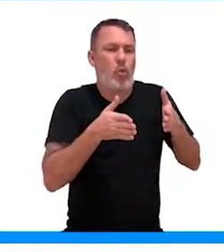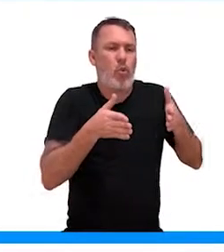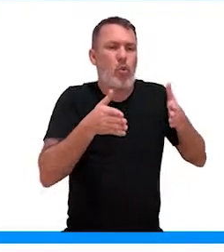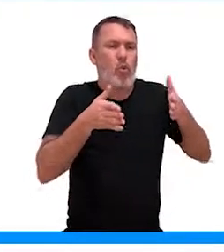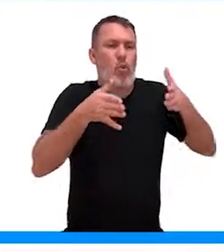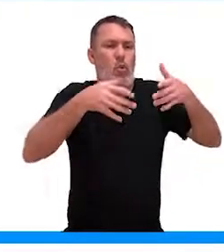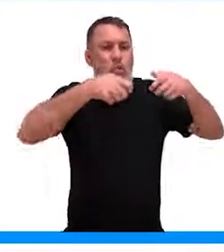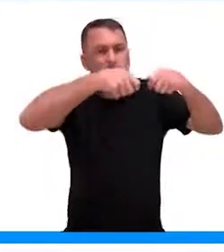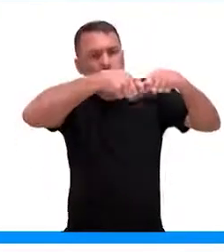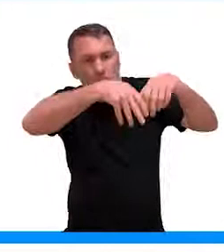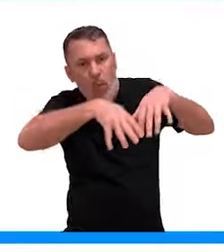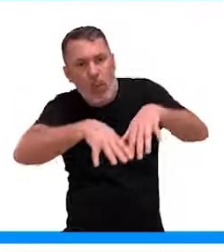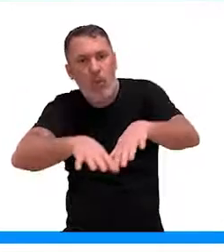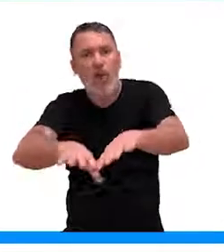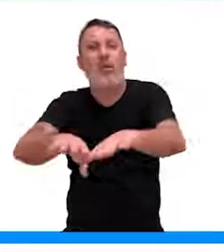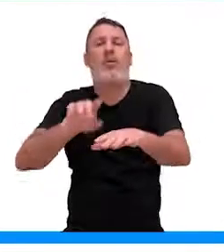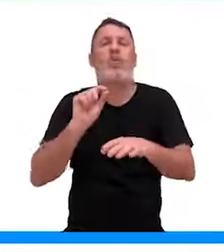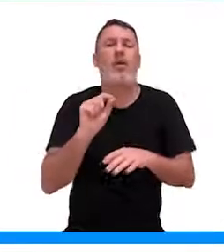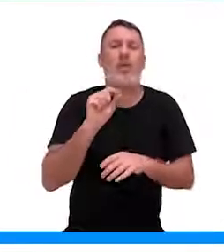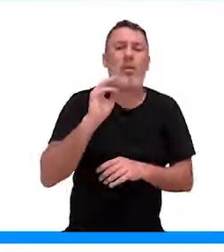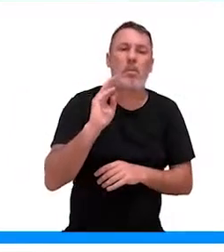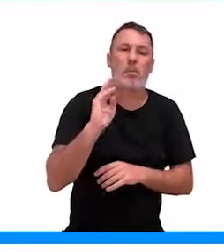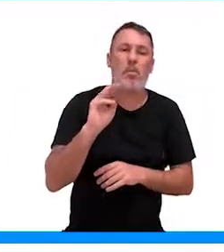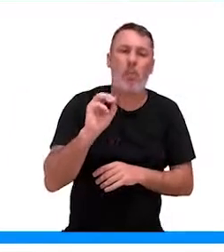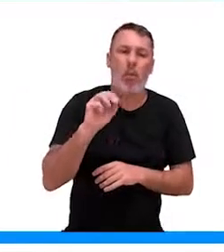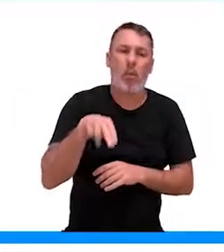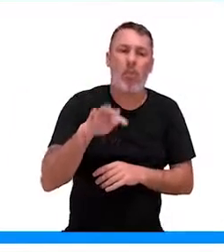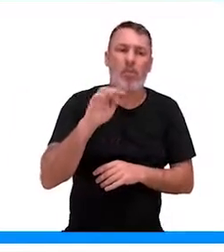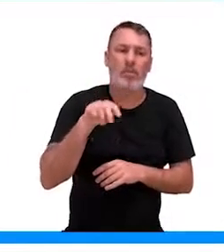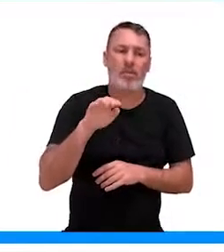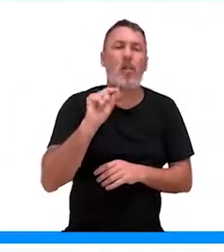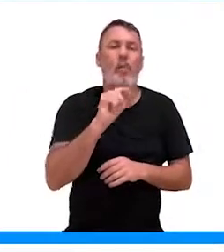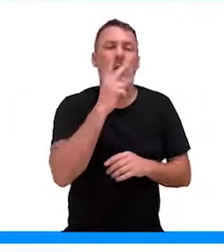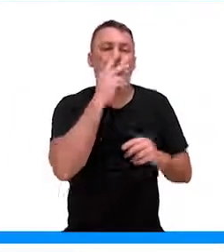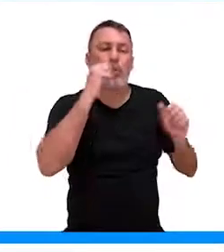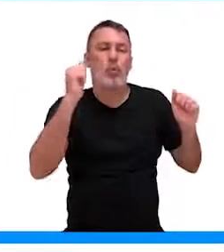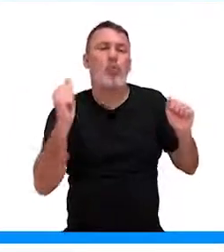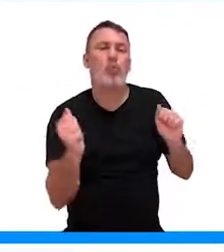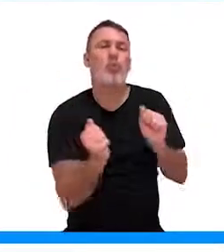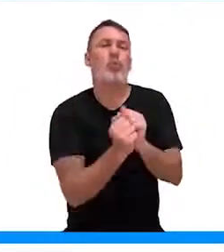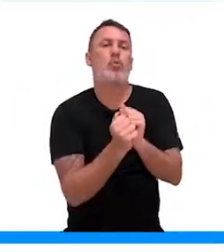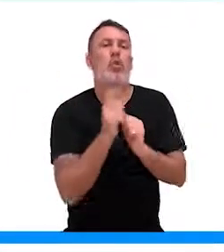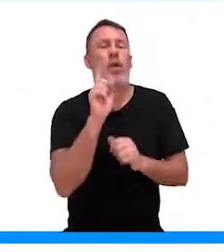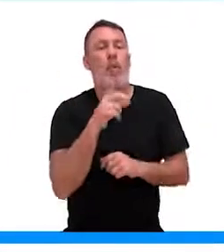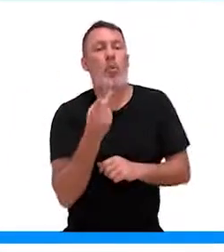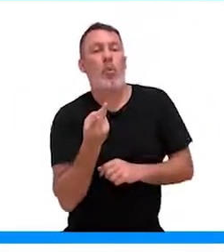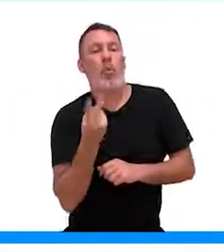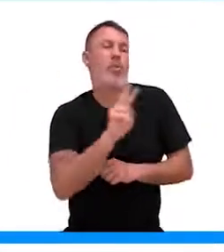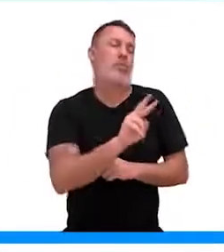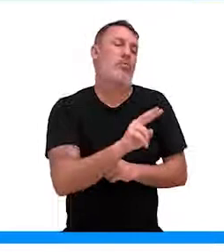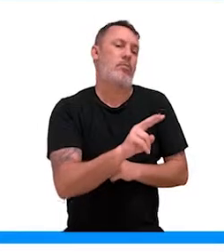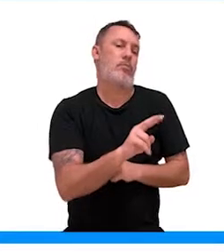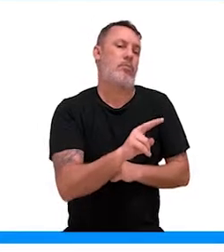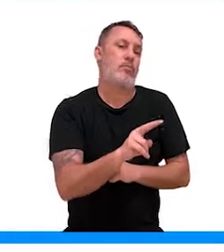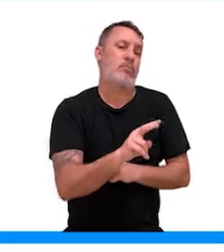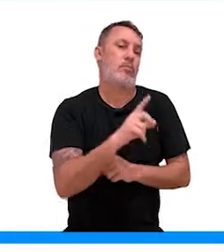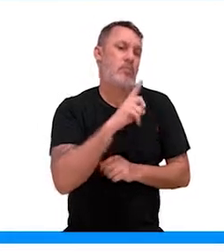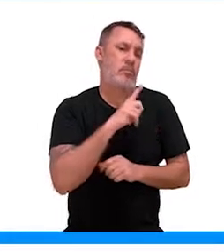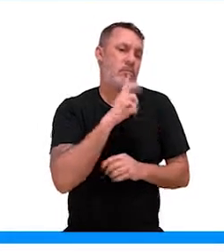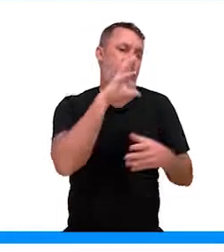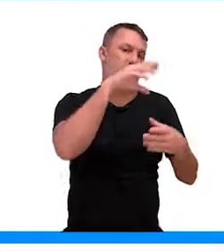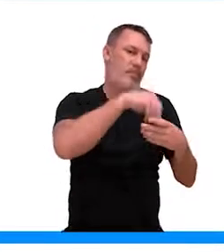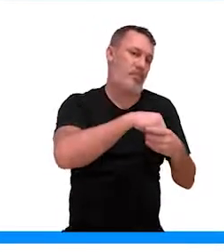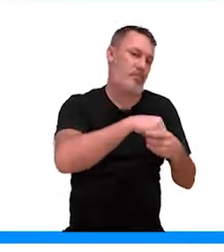é uma referência, tá? Da foz à nascente, justamente o contrário. Então existe aqui uma consideração em relação ao